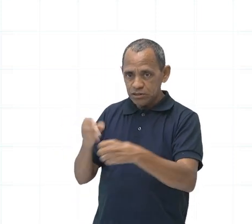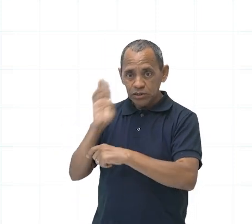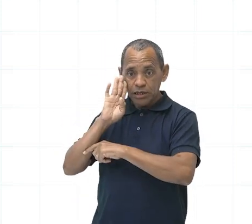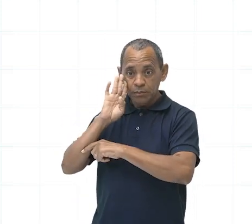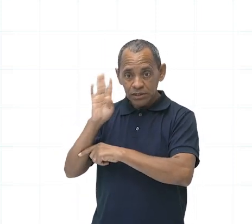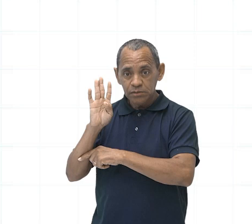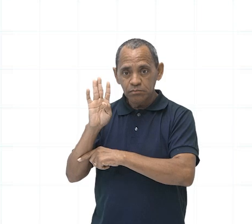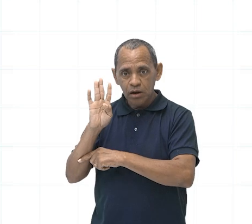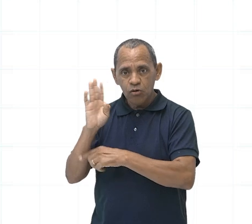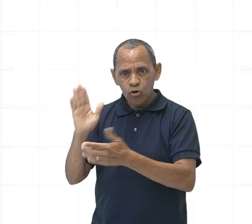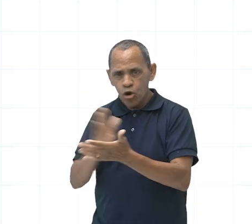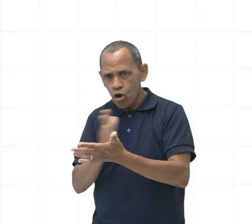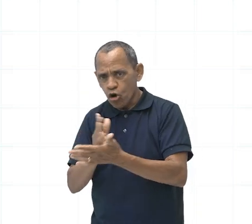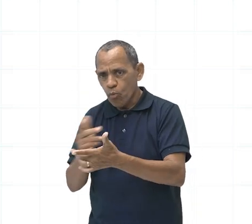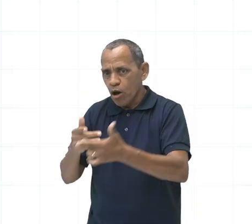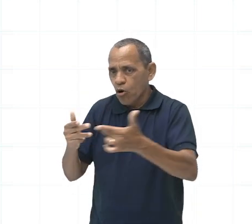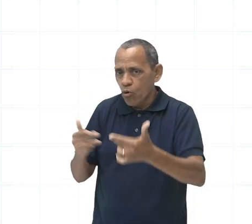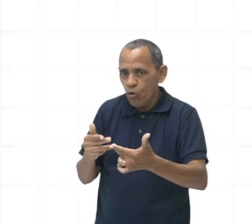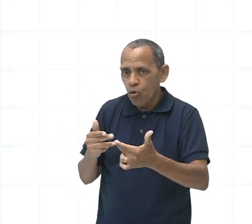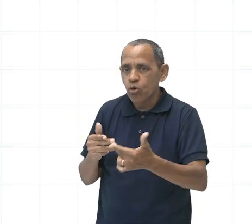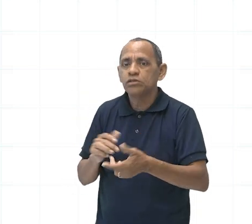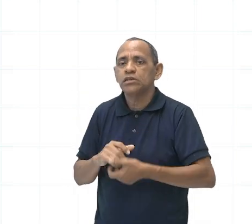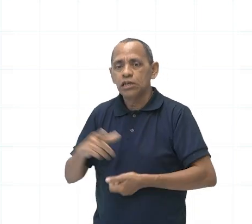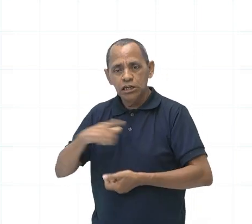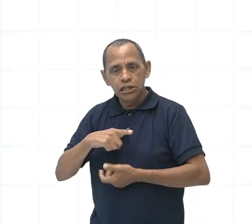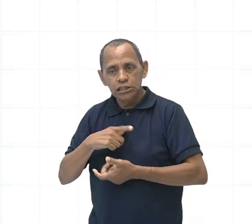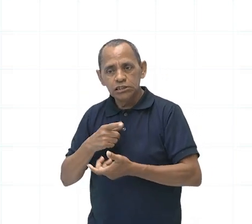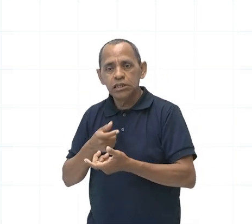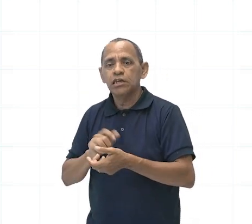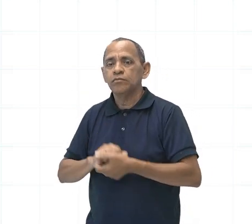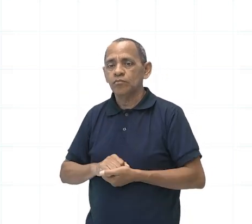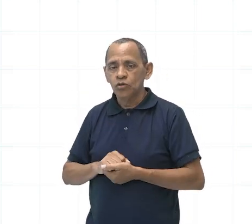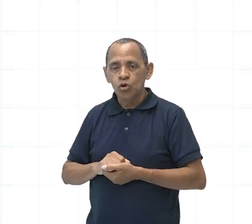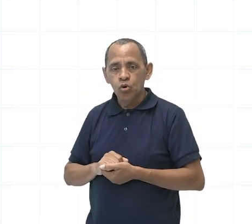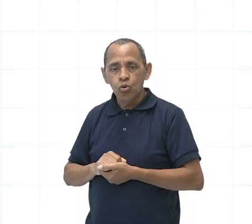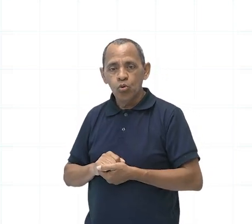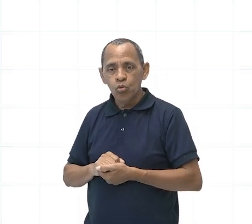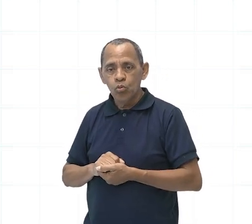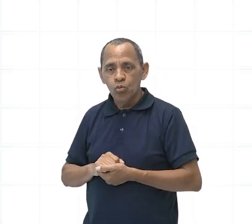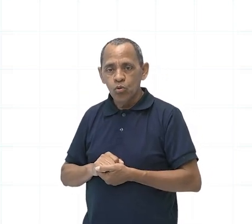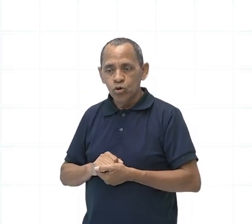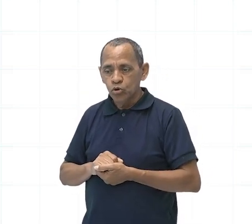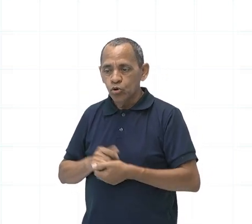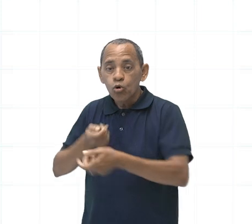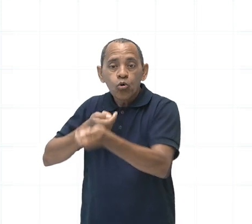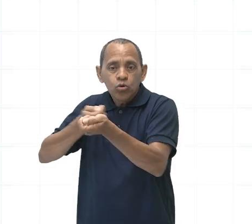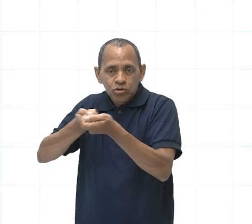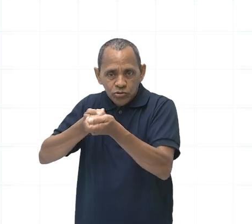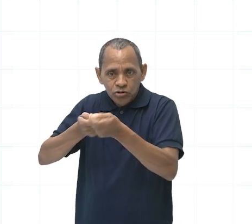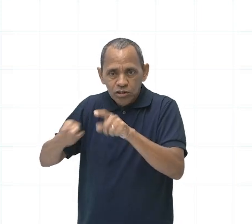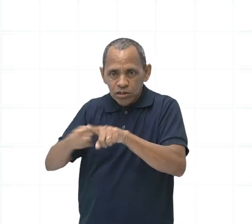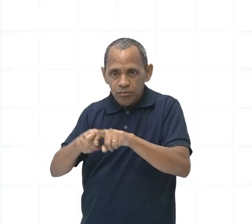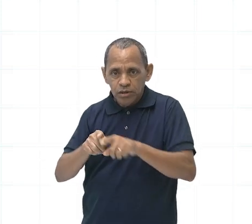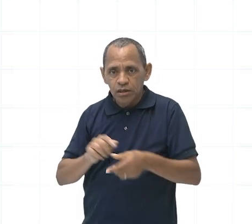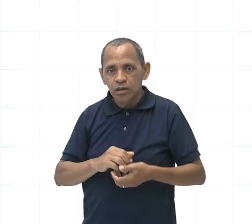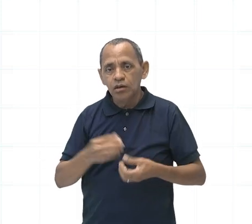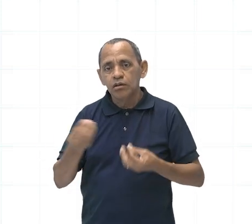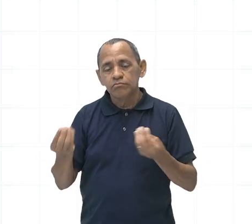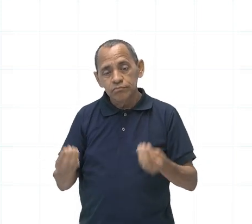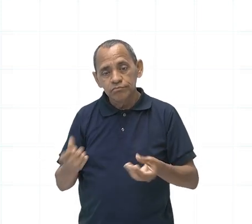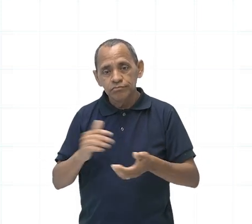domina, o que predomina. E nota só, quando eu digo embora muitas crianças sejam negligenciadas, eu introduzo essa